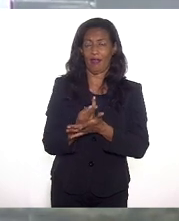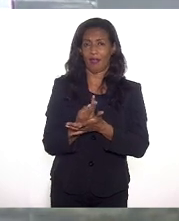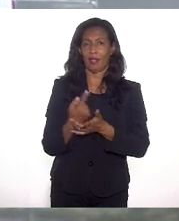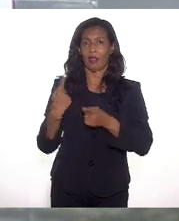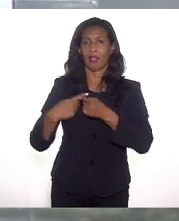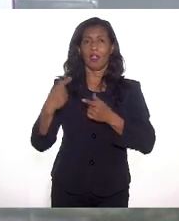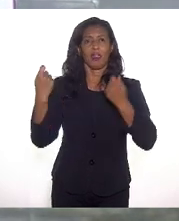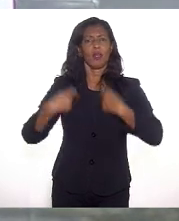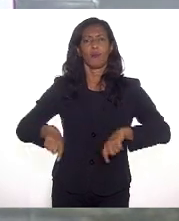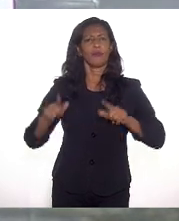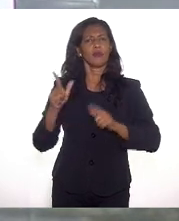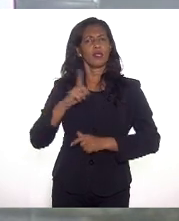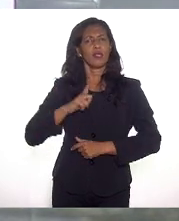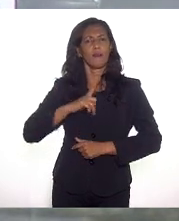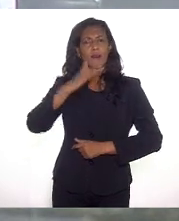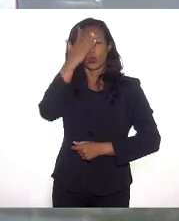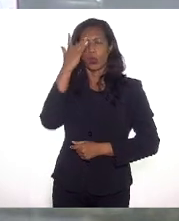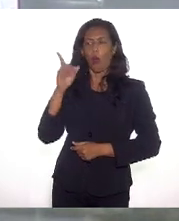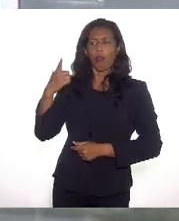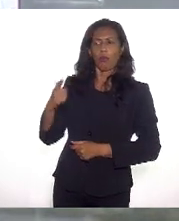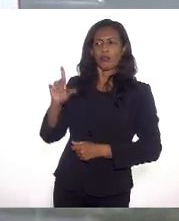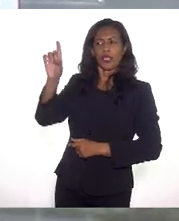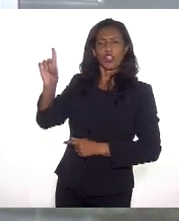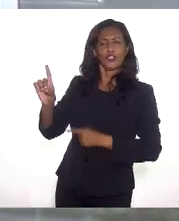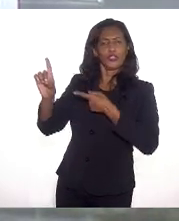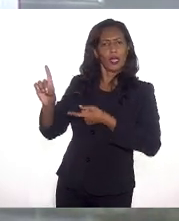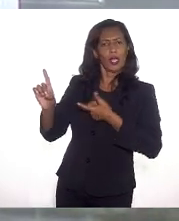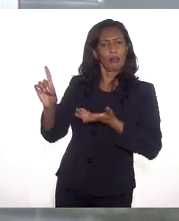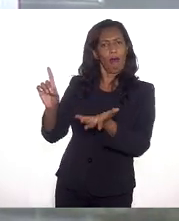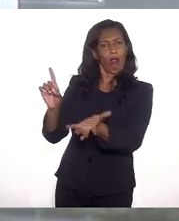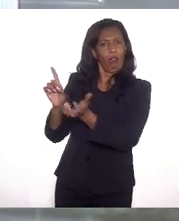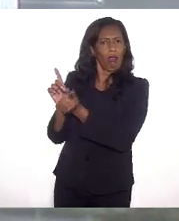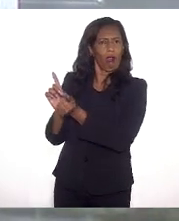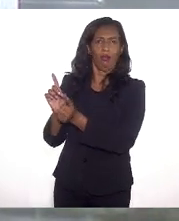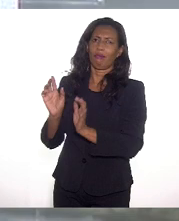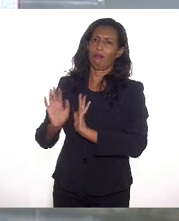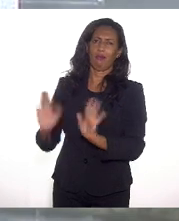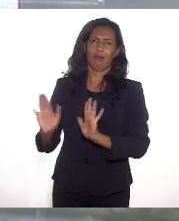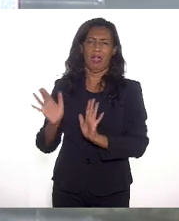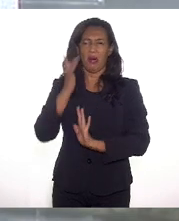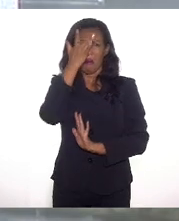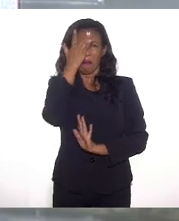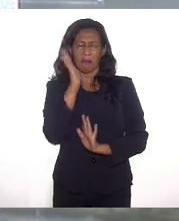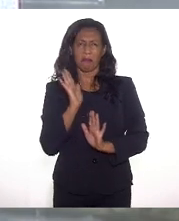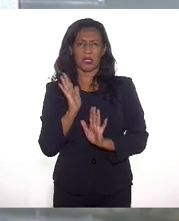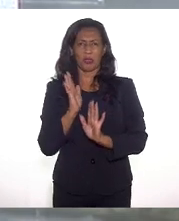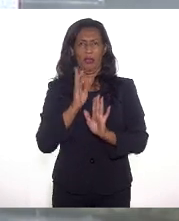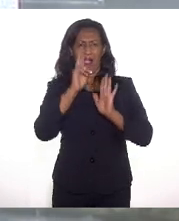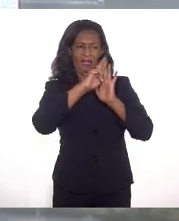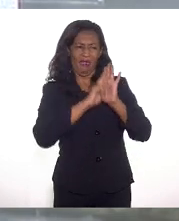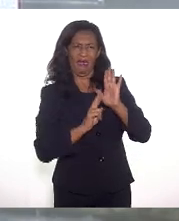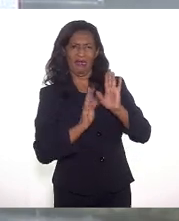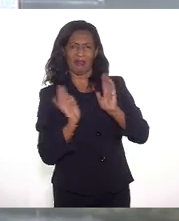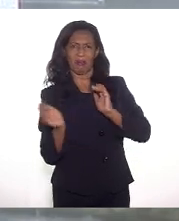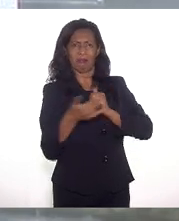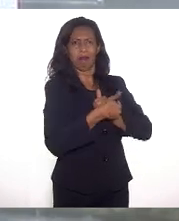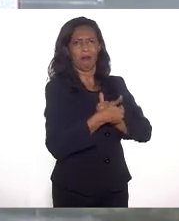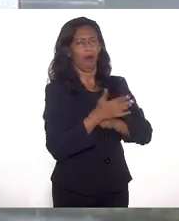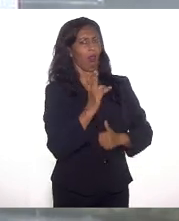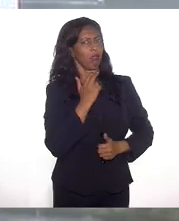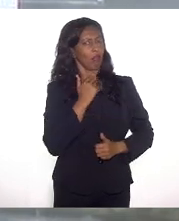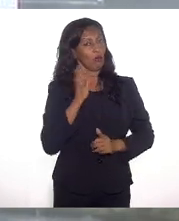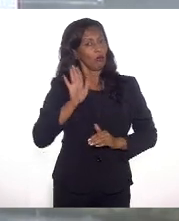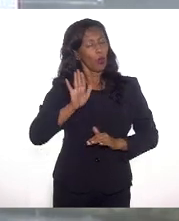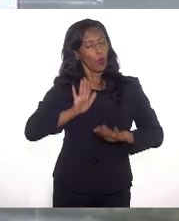pessoas que não têm o direito recebendo, para que a gente não tenha gente querendo burlar a regra. Então, teve-se todo